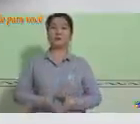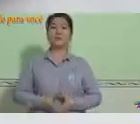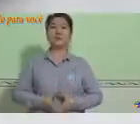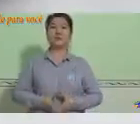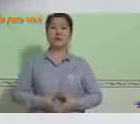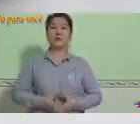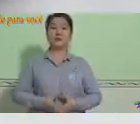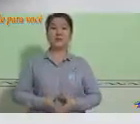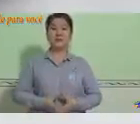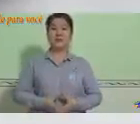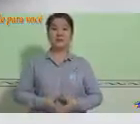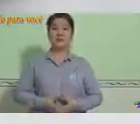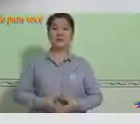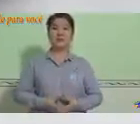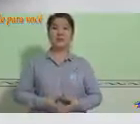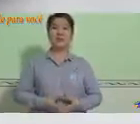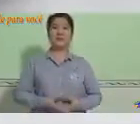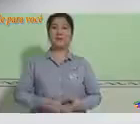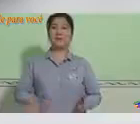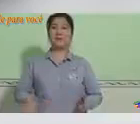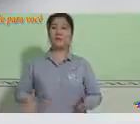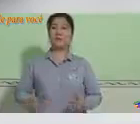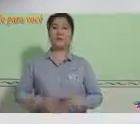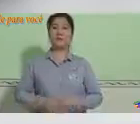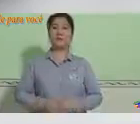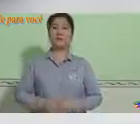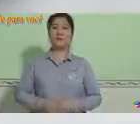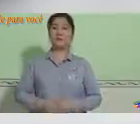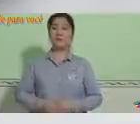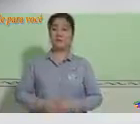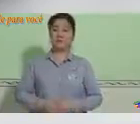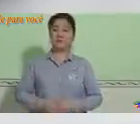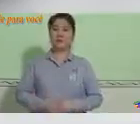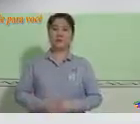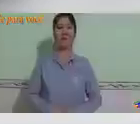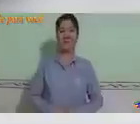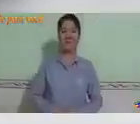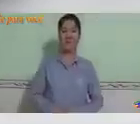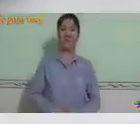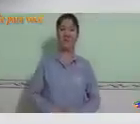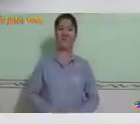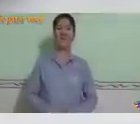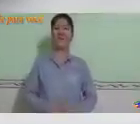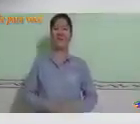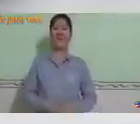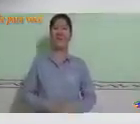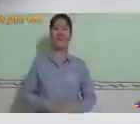starter, vírgula, e pode ser usado para fazer pão, vírgula, biscoitos, vírgula, massa de pizza ou tortas.